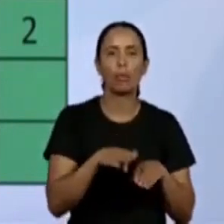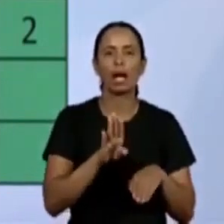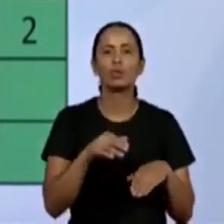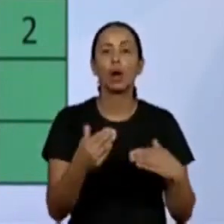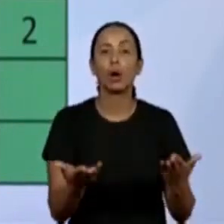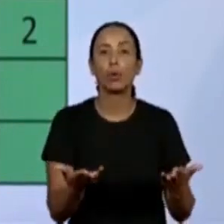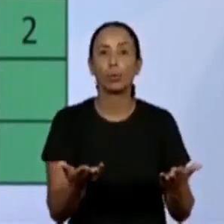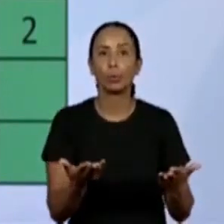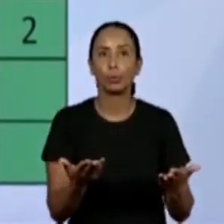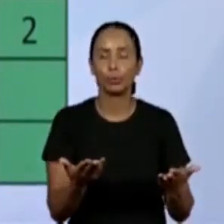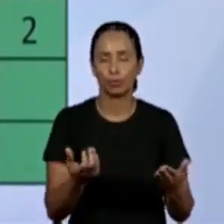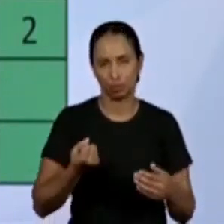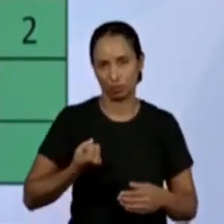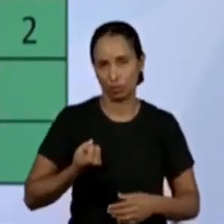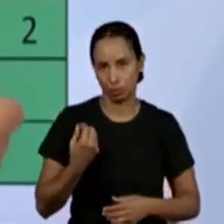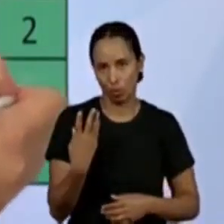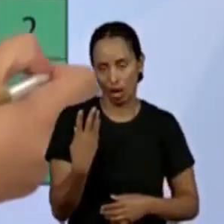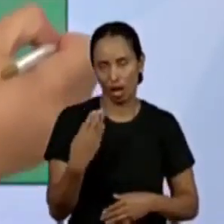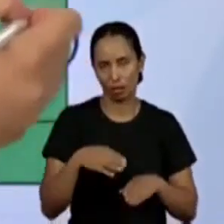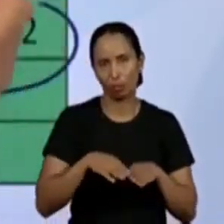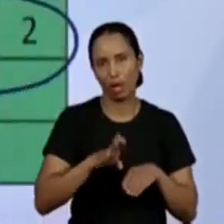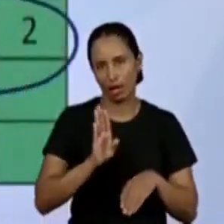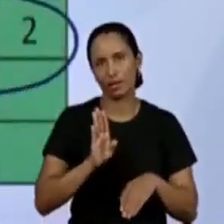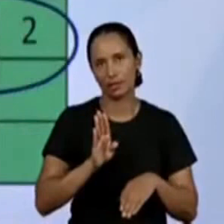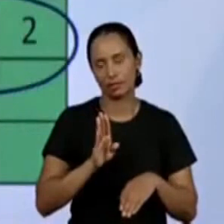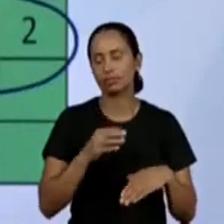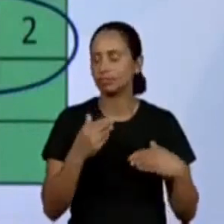maior, então quer dizer que o número